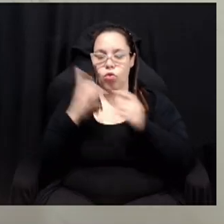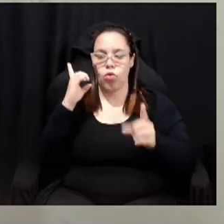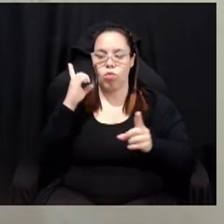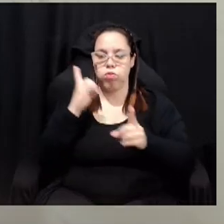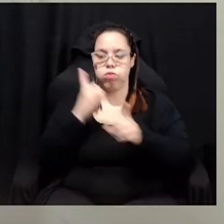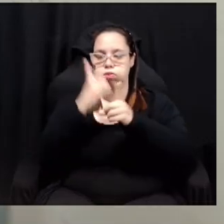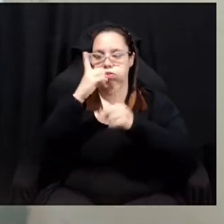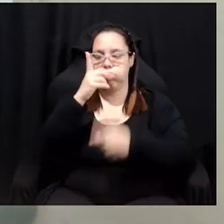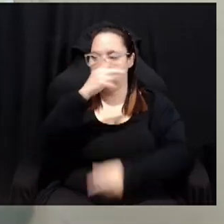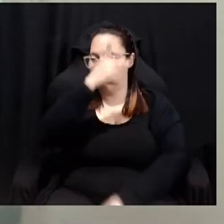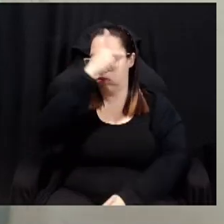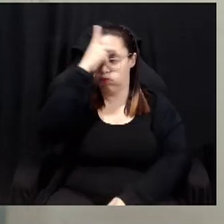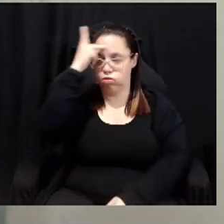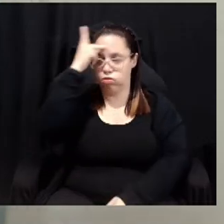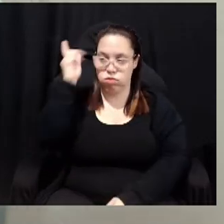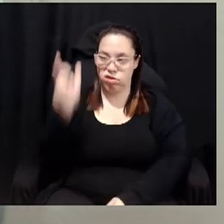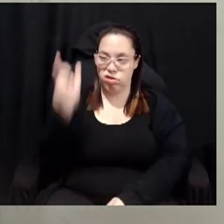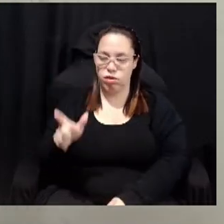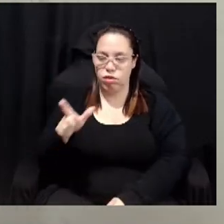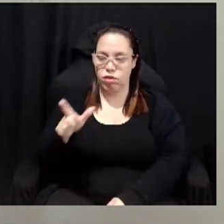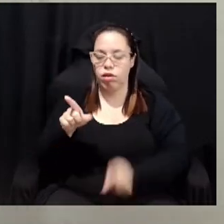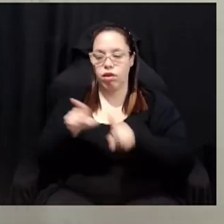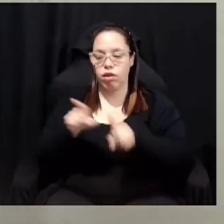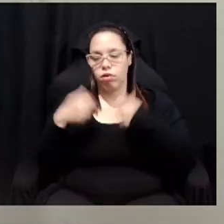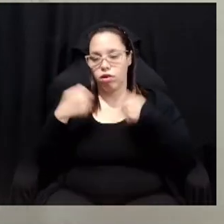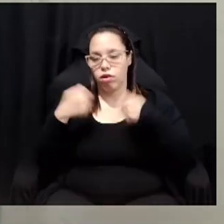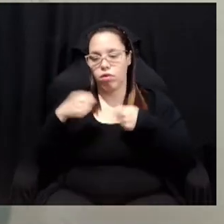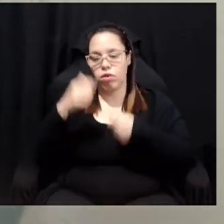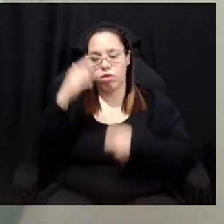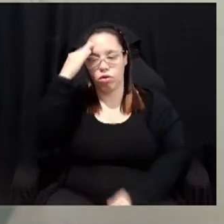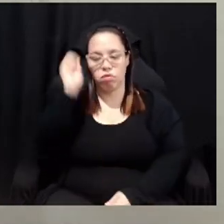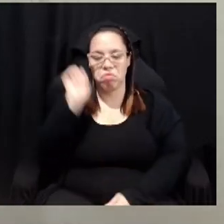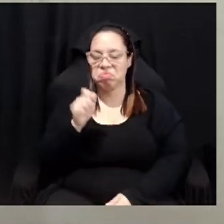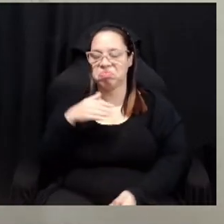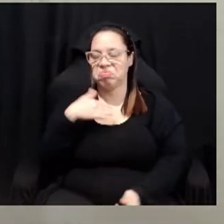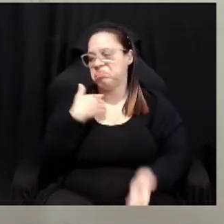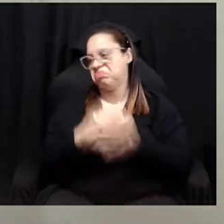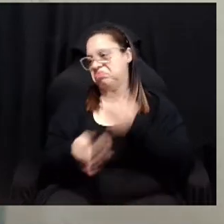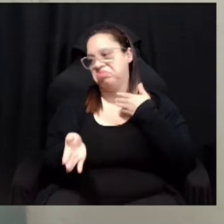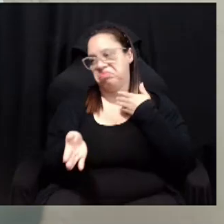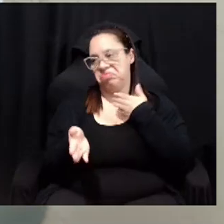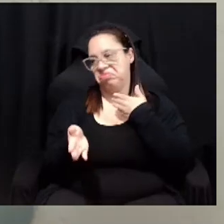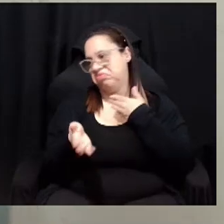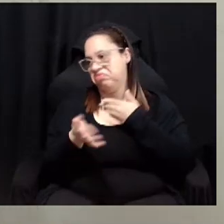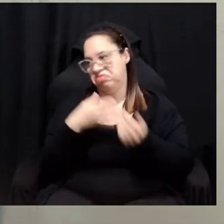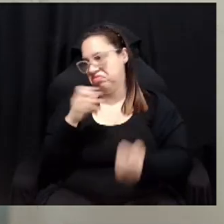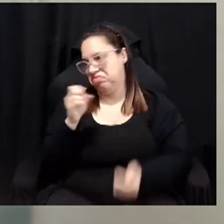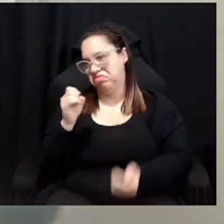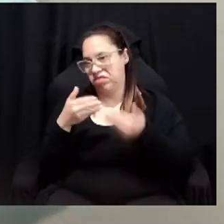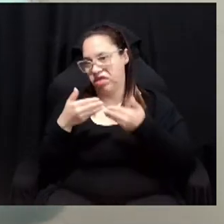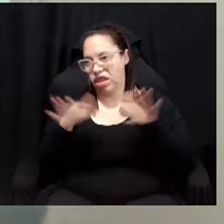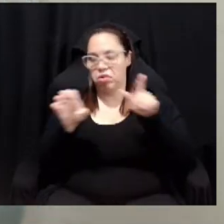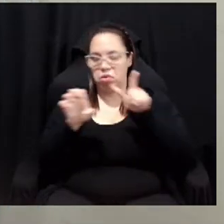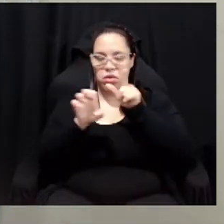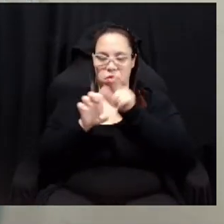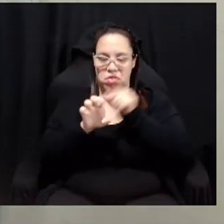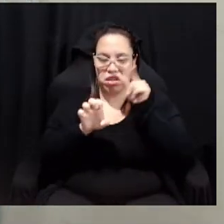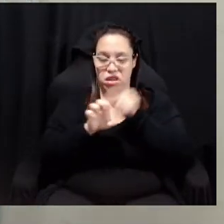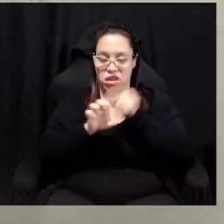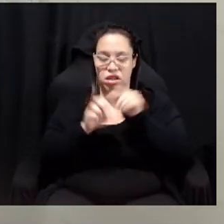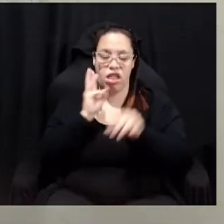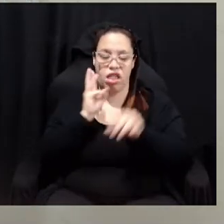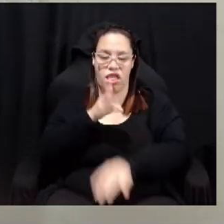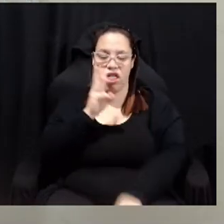eu também tenho que saber o que eu estou fazendo. Porque não adianta eu simplesmente abrir um e-commerce, abrir um site, criar